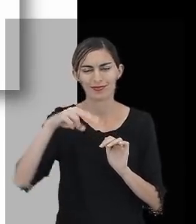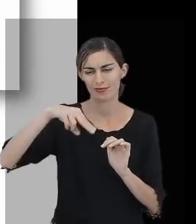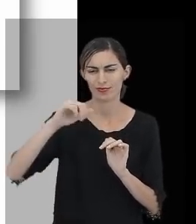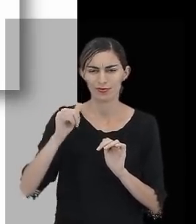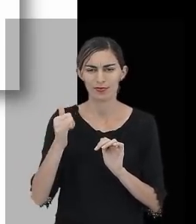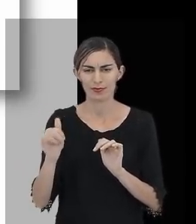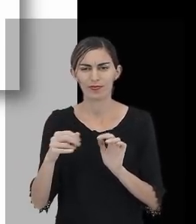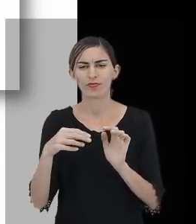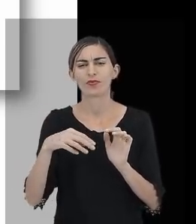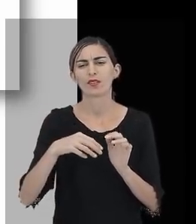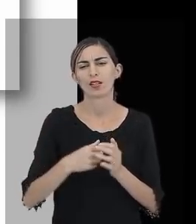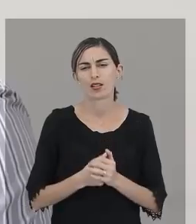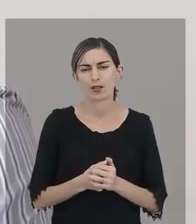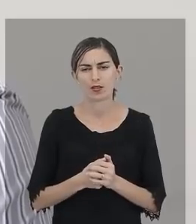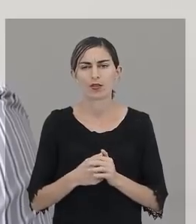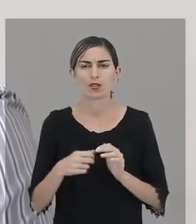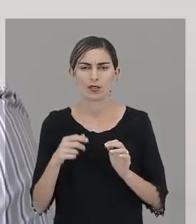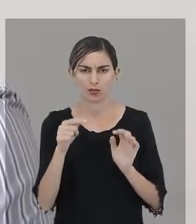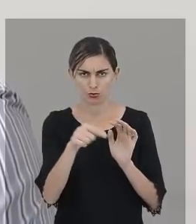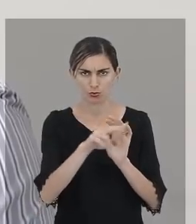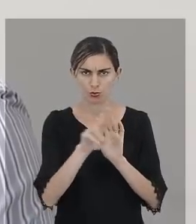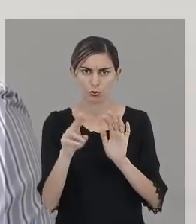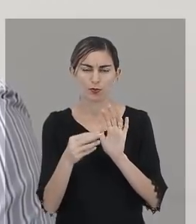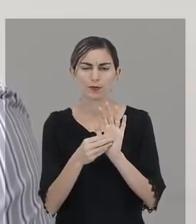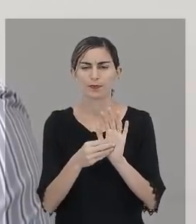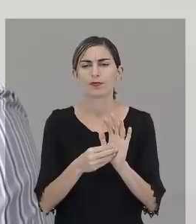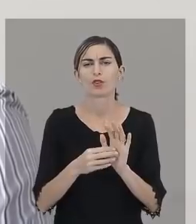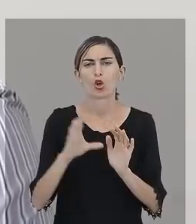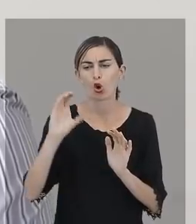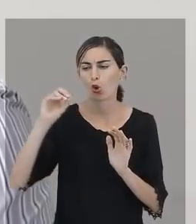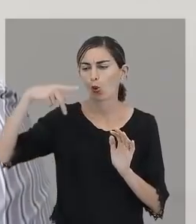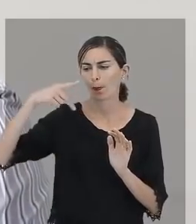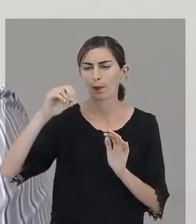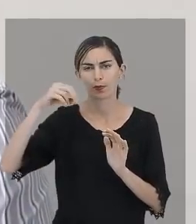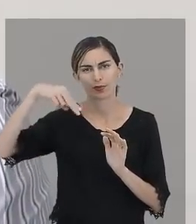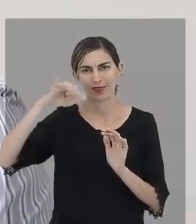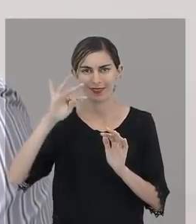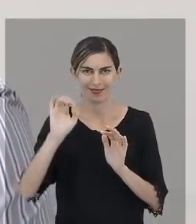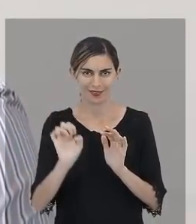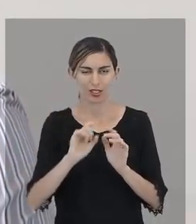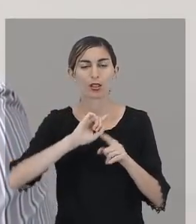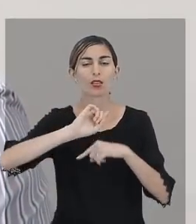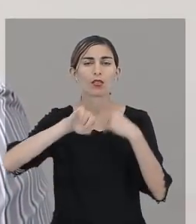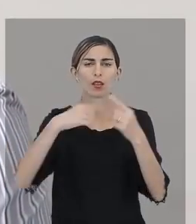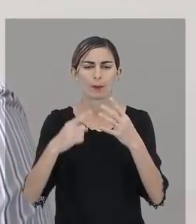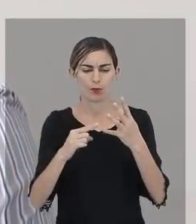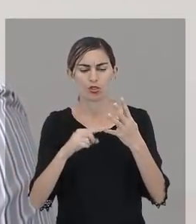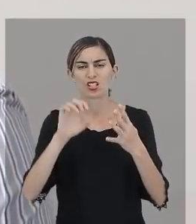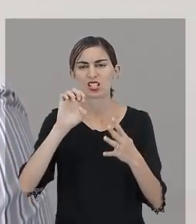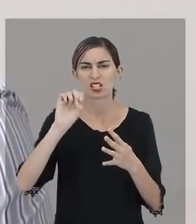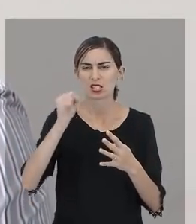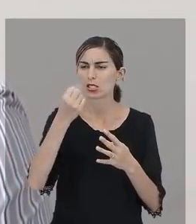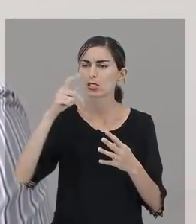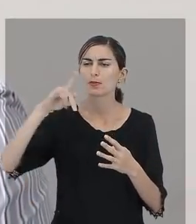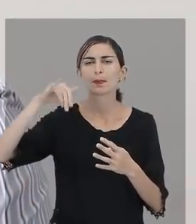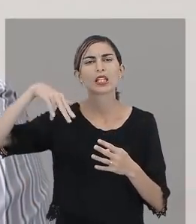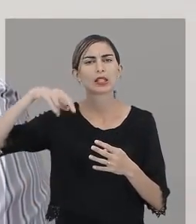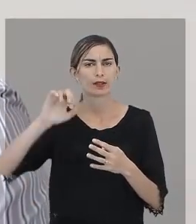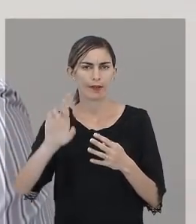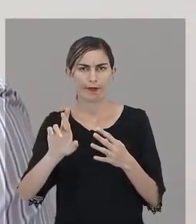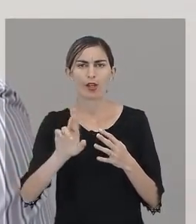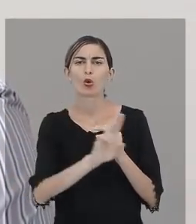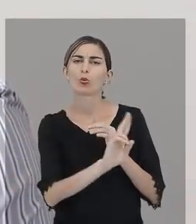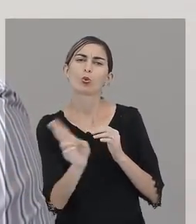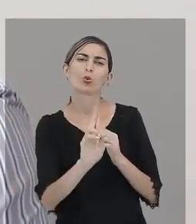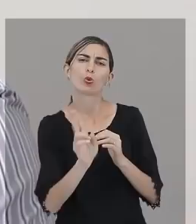aqui, ID. Então é name, o nome desse atributo, desse componente. Logo em seguida você tem um spinner, certo?